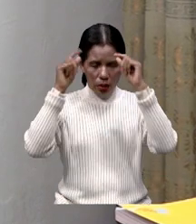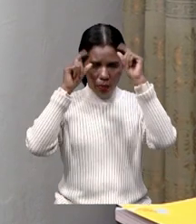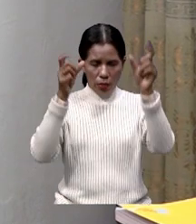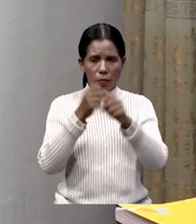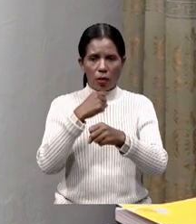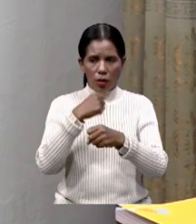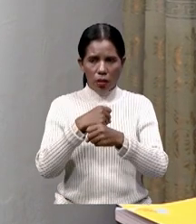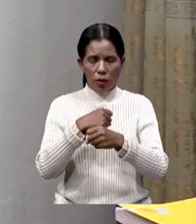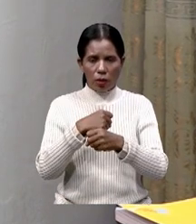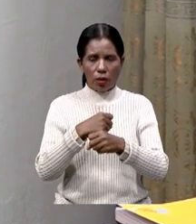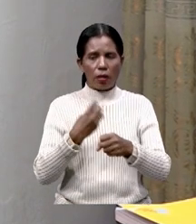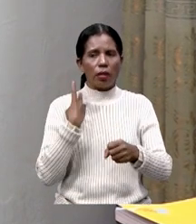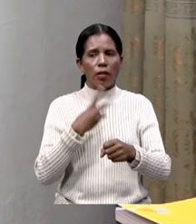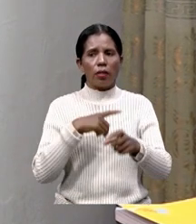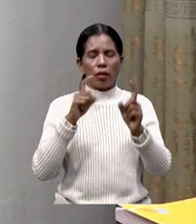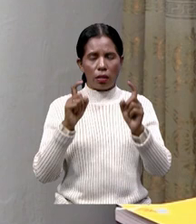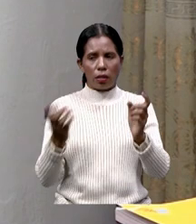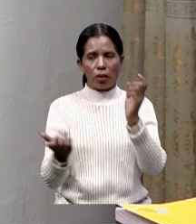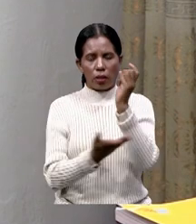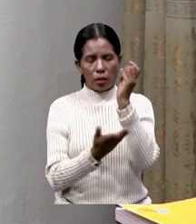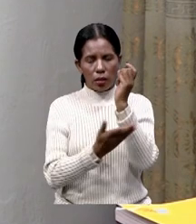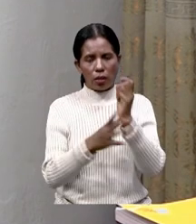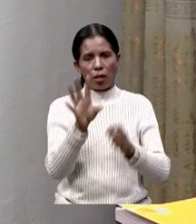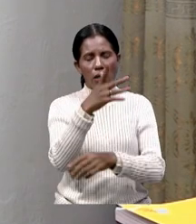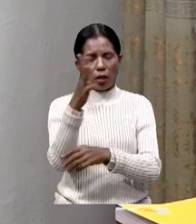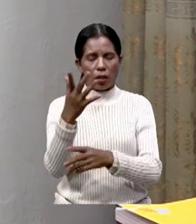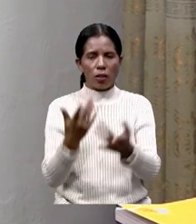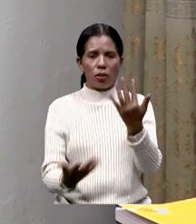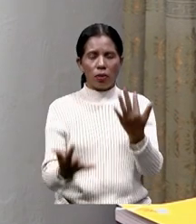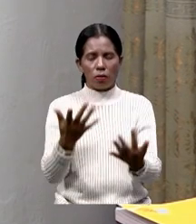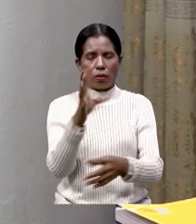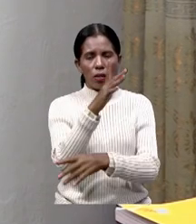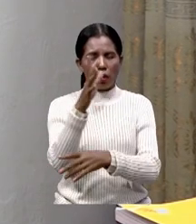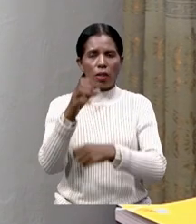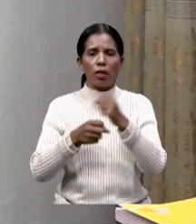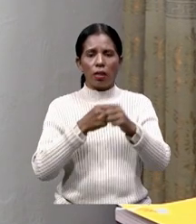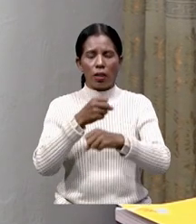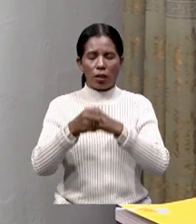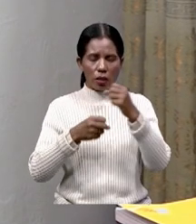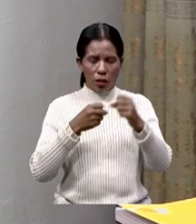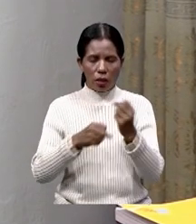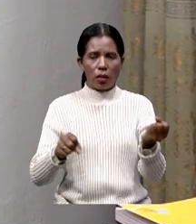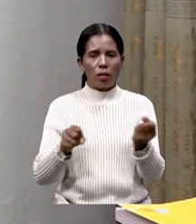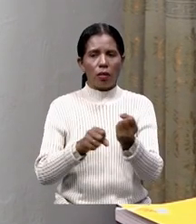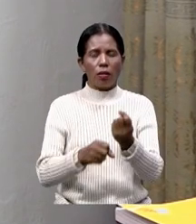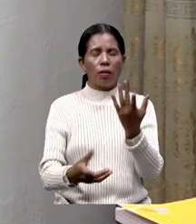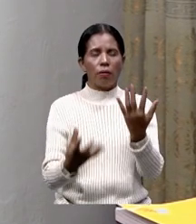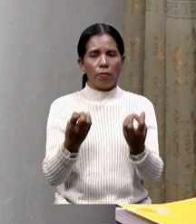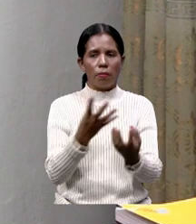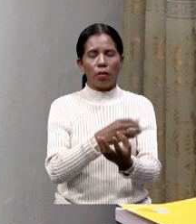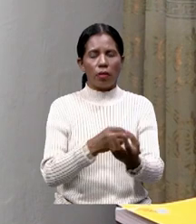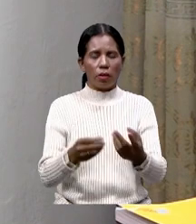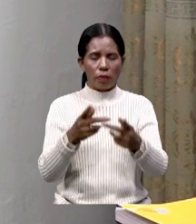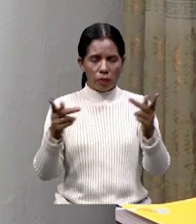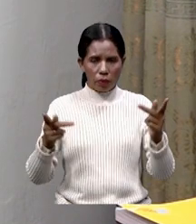halo. Makita tesi itenai laran sira, sunu itenai laran sira tinantina, ne contribui makas ba krisi